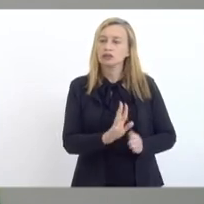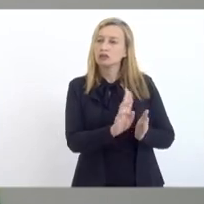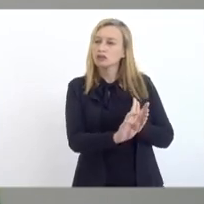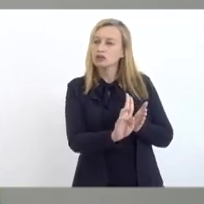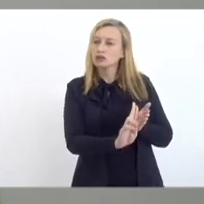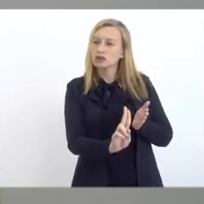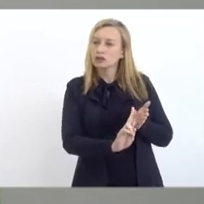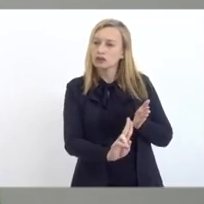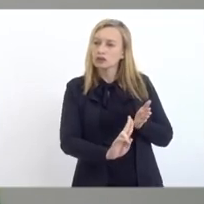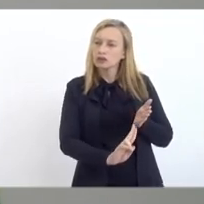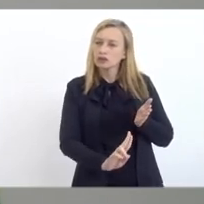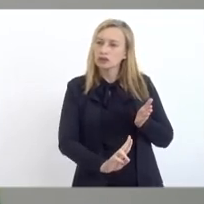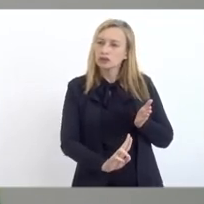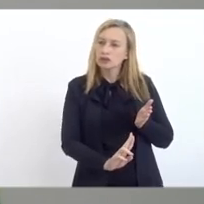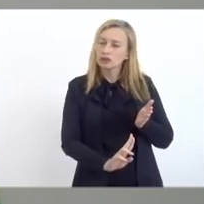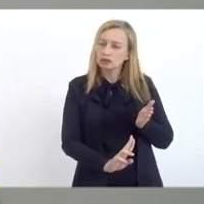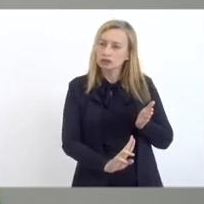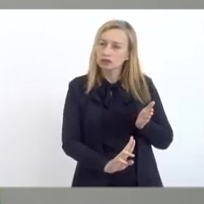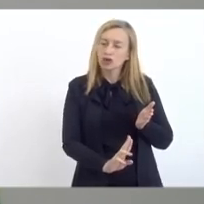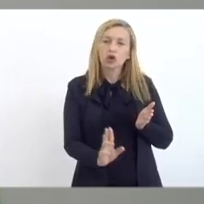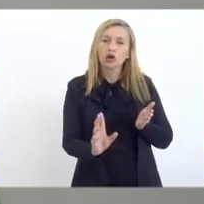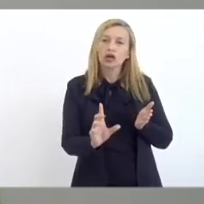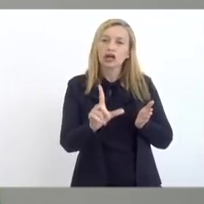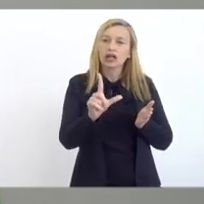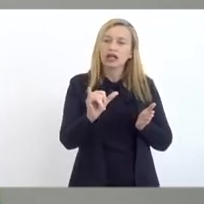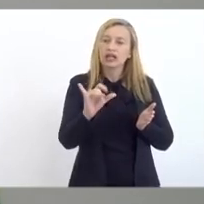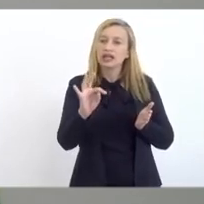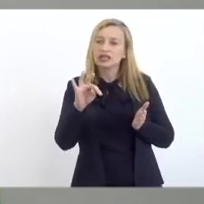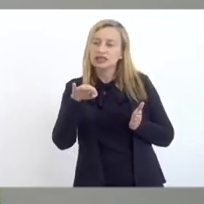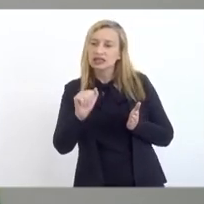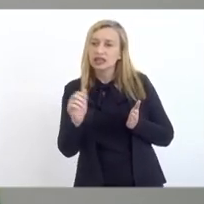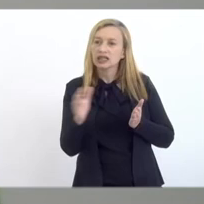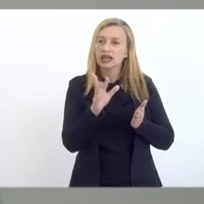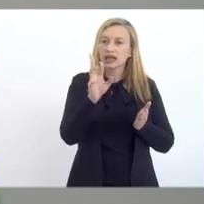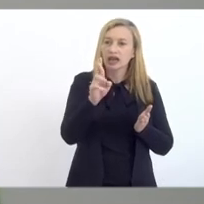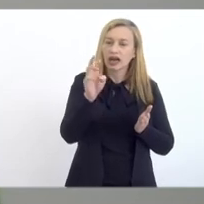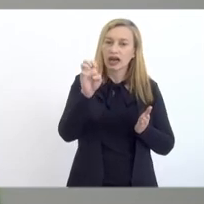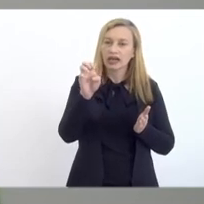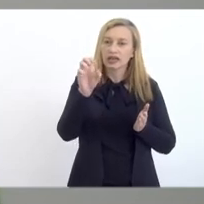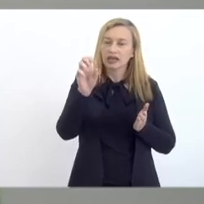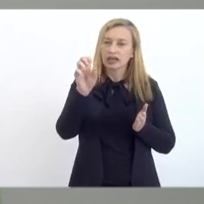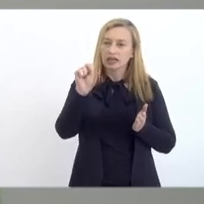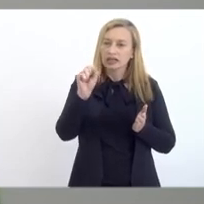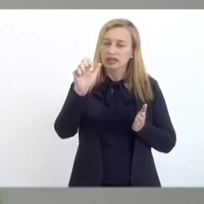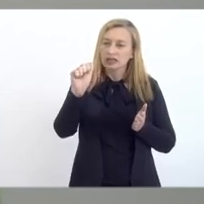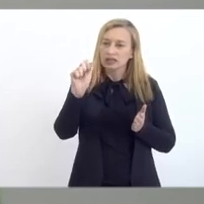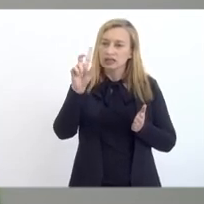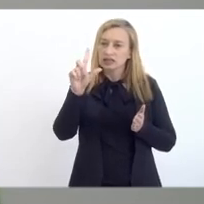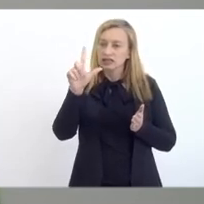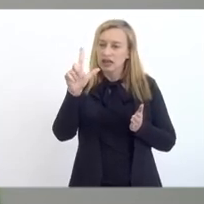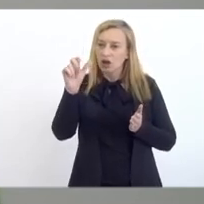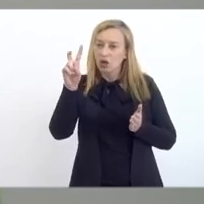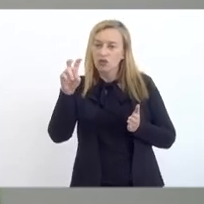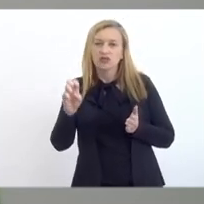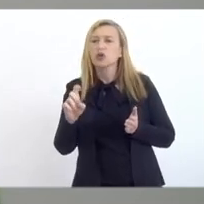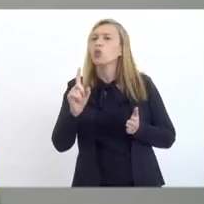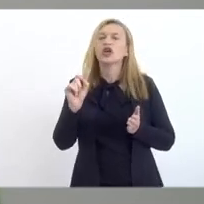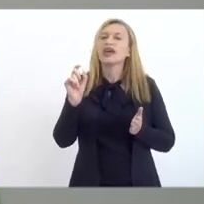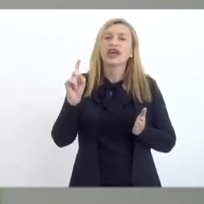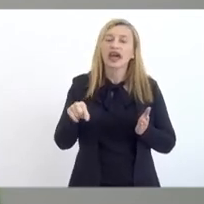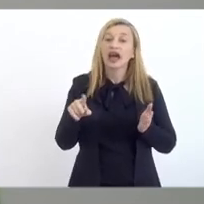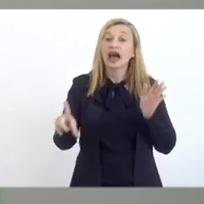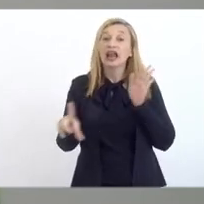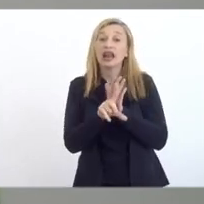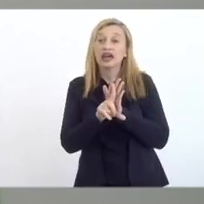ressalvas. O que é a lista de ressalvas, só para todos entenderem aqui? As leis federais do